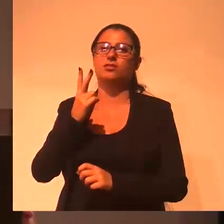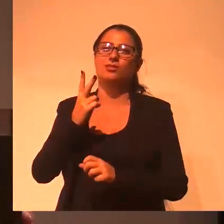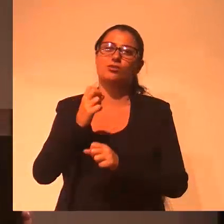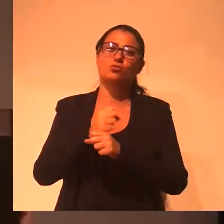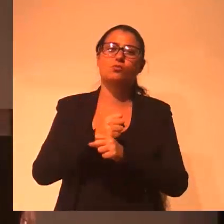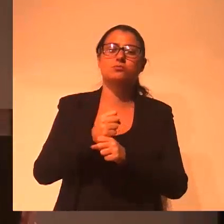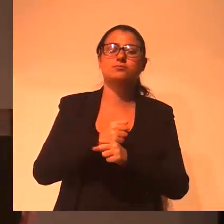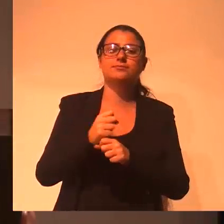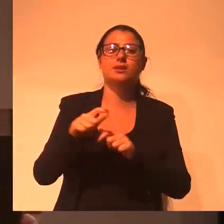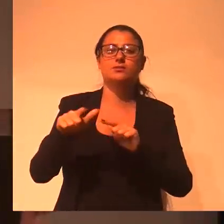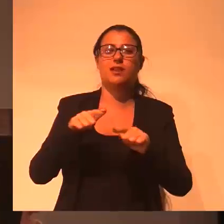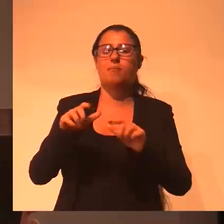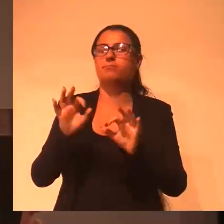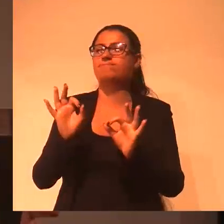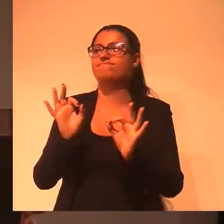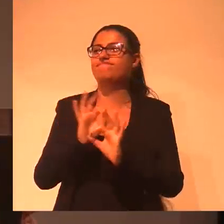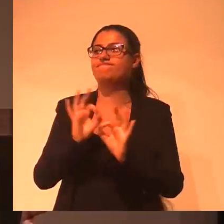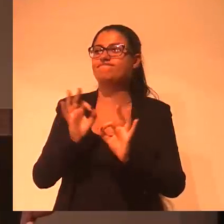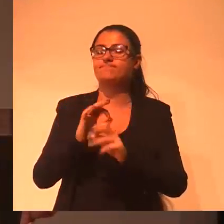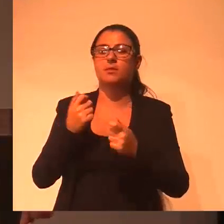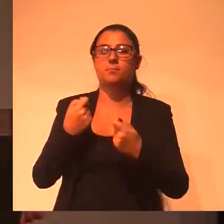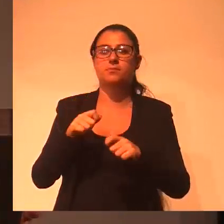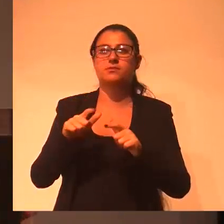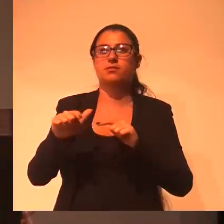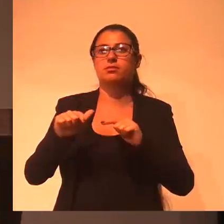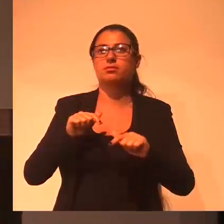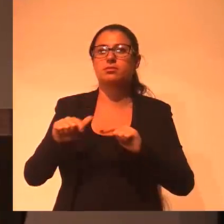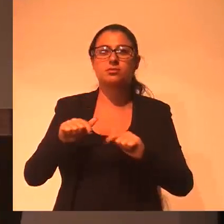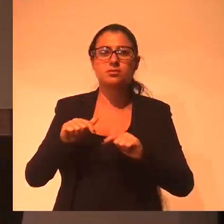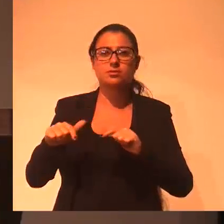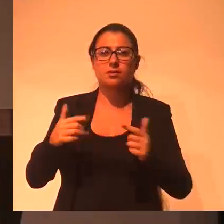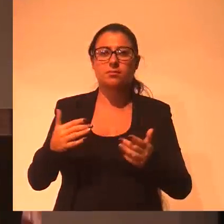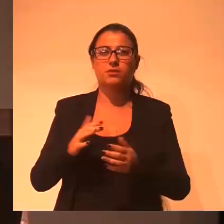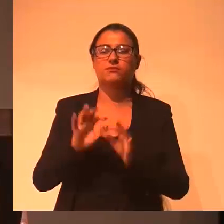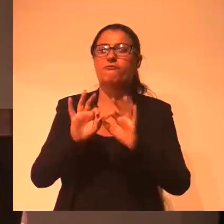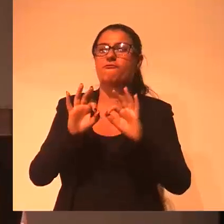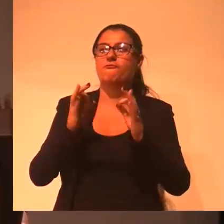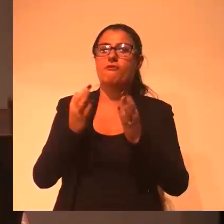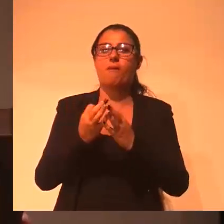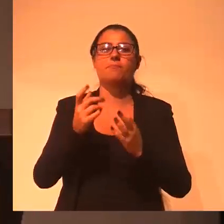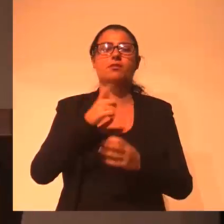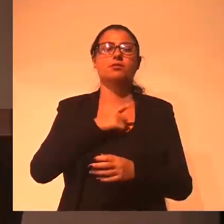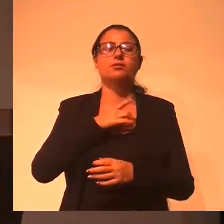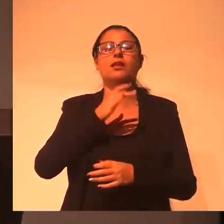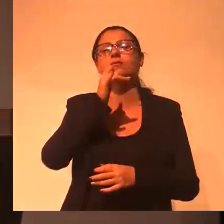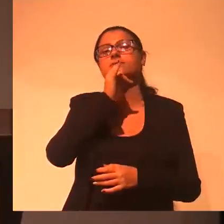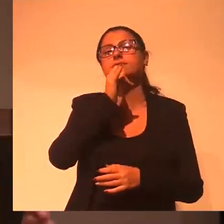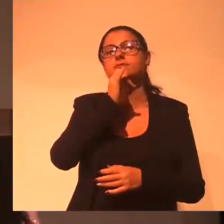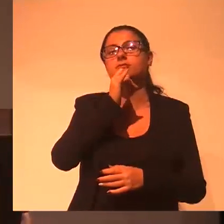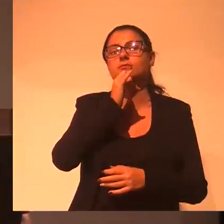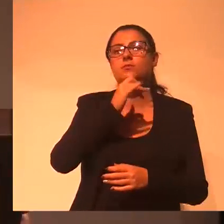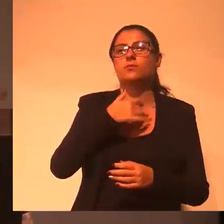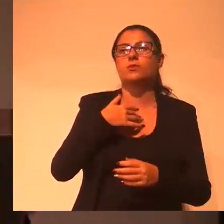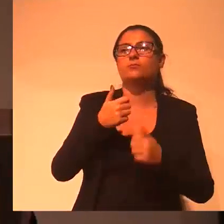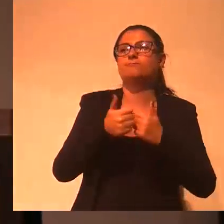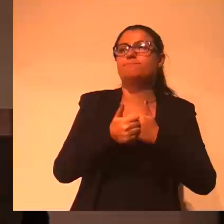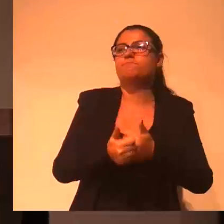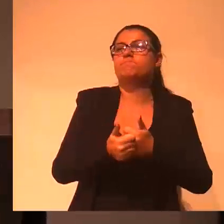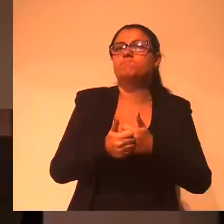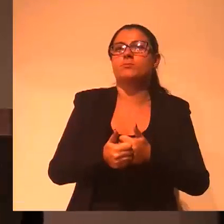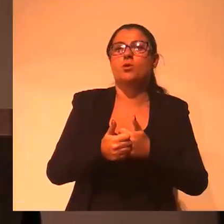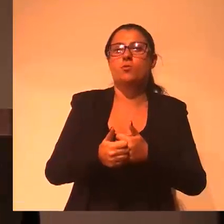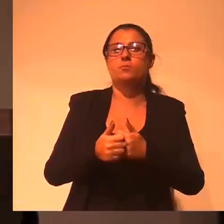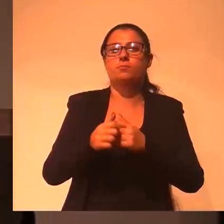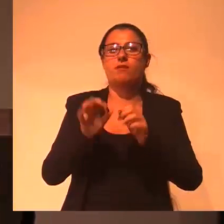anos? Precisa de um trabalho técnico. Não é? Nas famílias que tem, por exemplo, um trabalho que eu acompanho há algum tempo também,